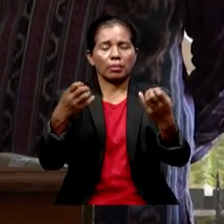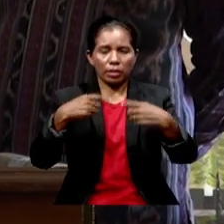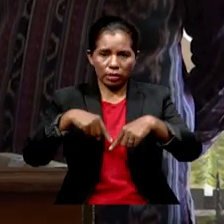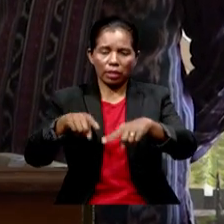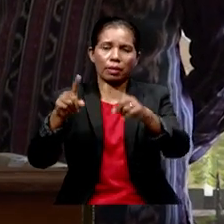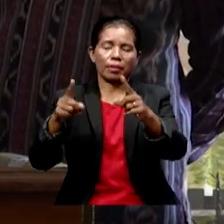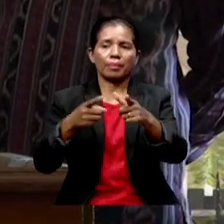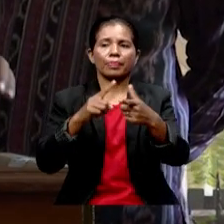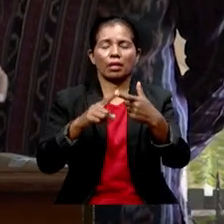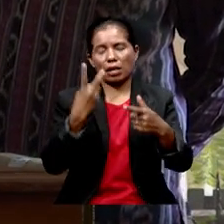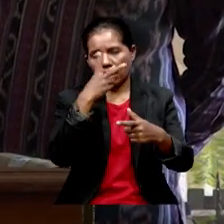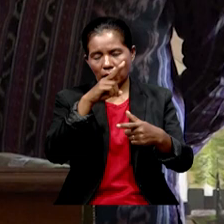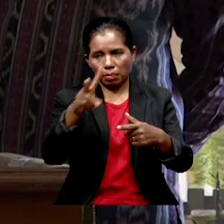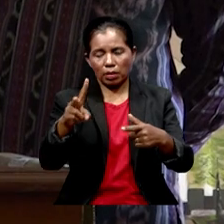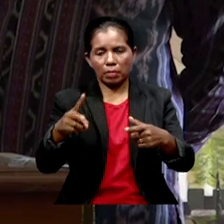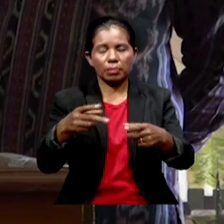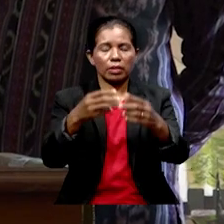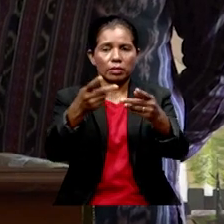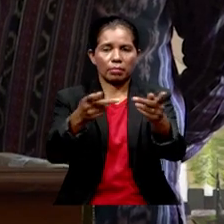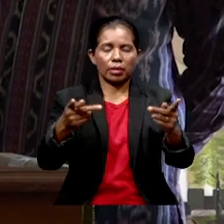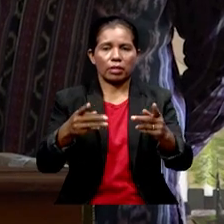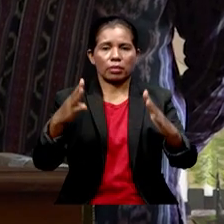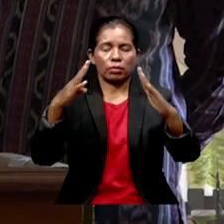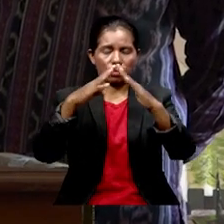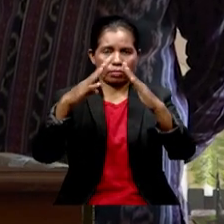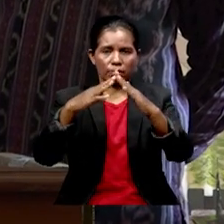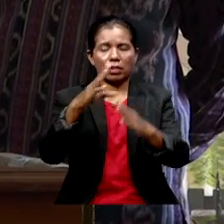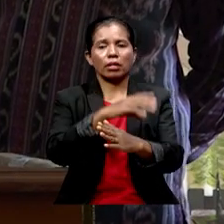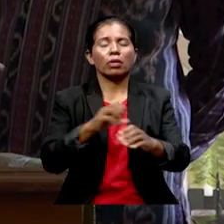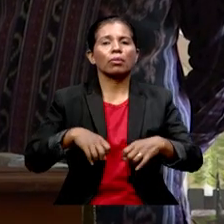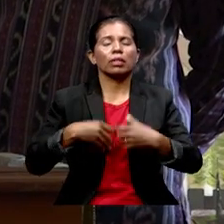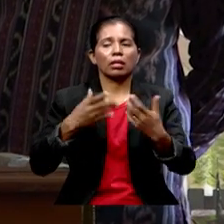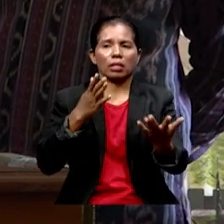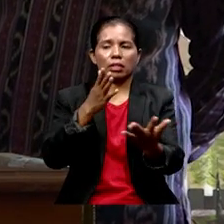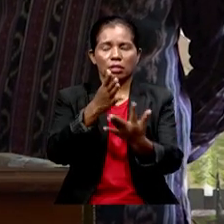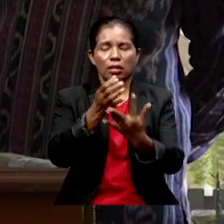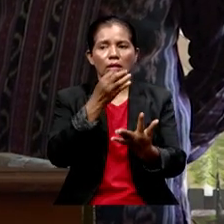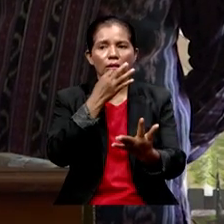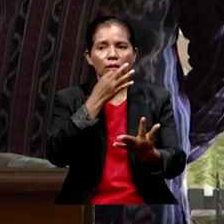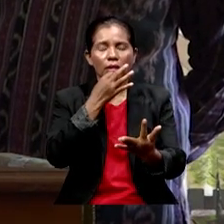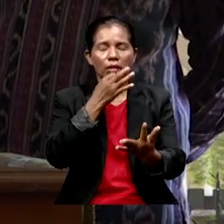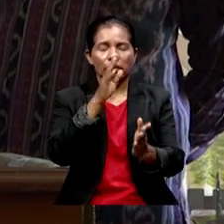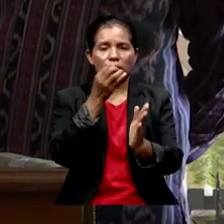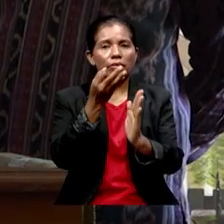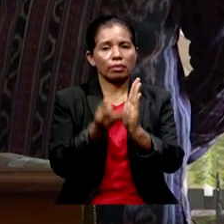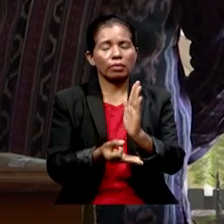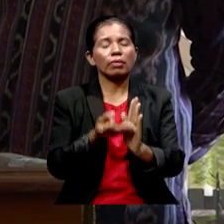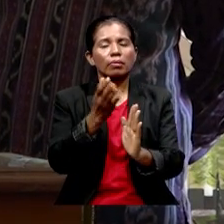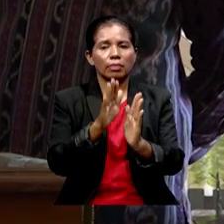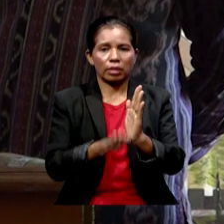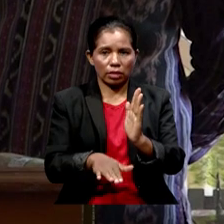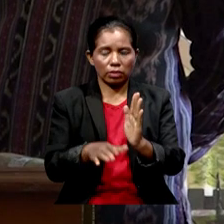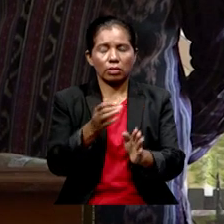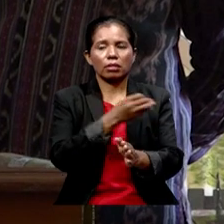ituir então haremos ba hela fatin haremos para o insa acesso ba ahan ne vê que barato ahan ne vê que